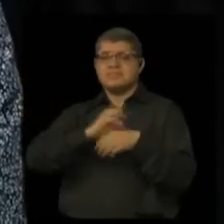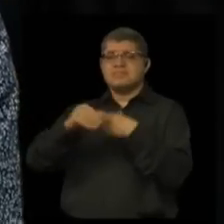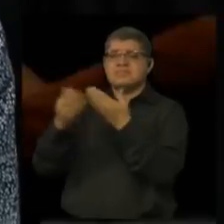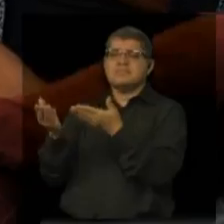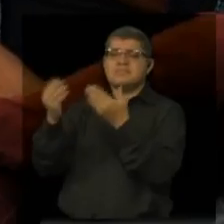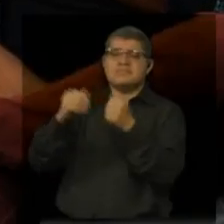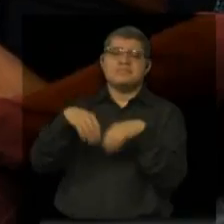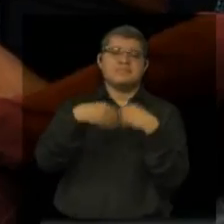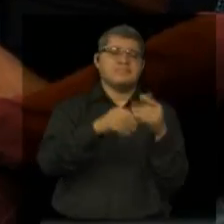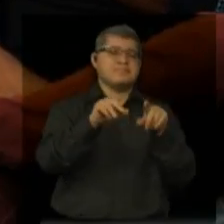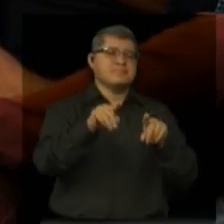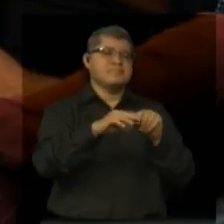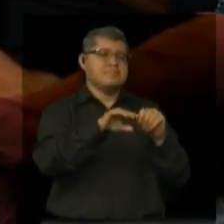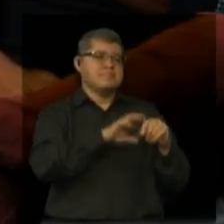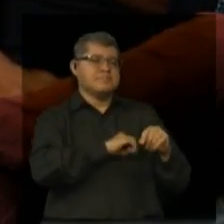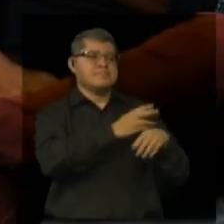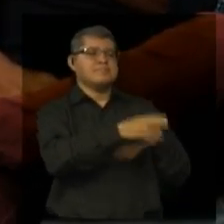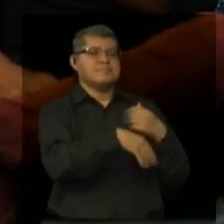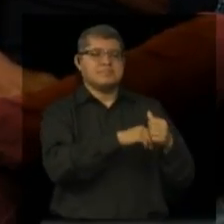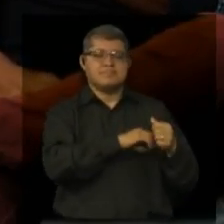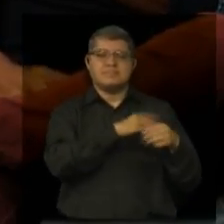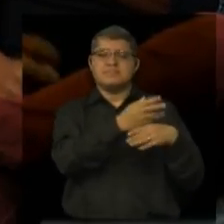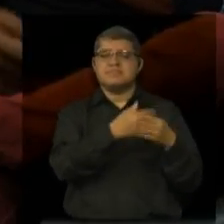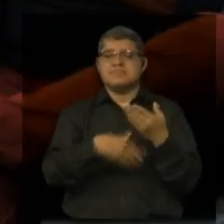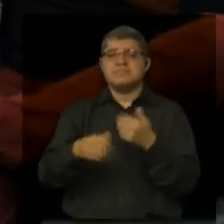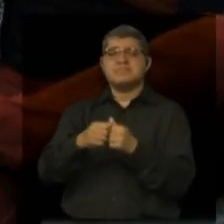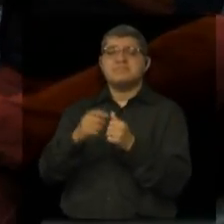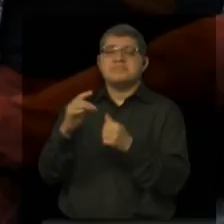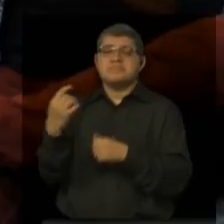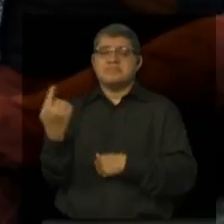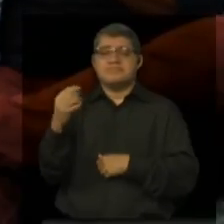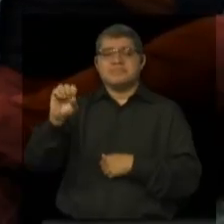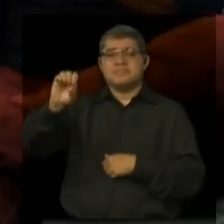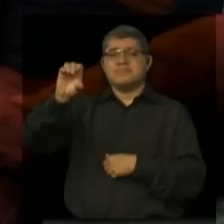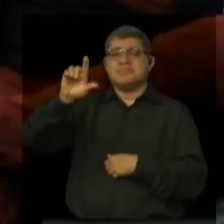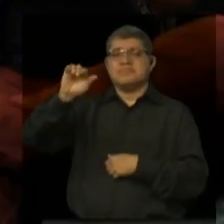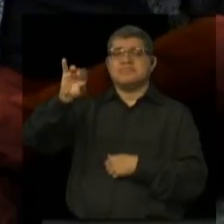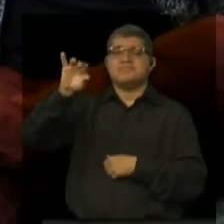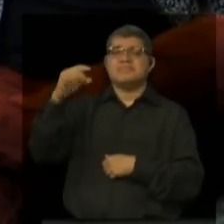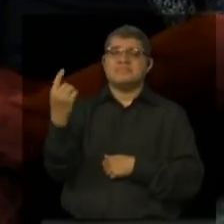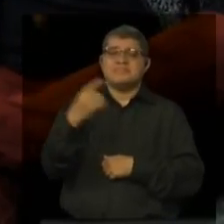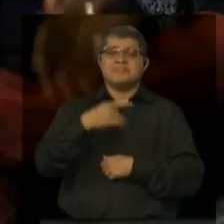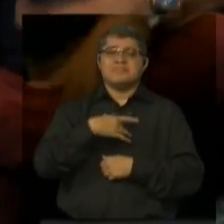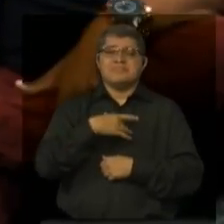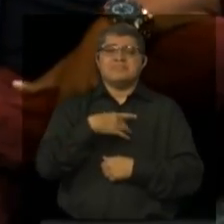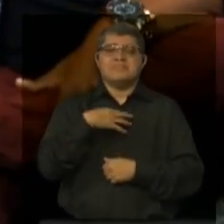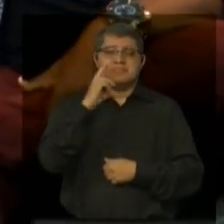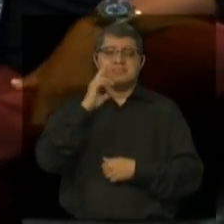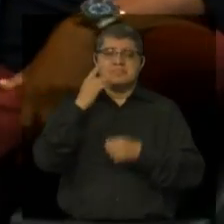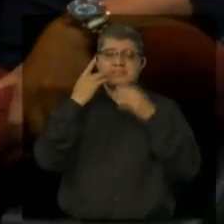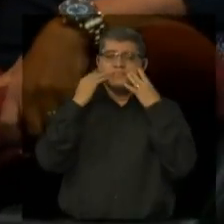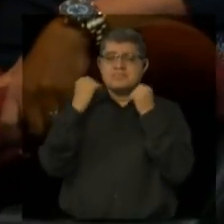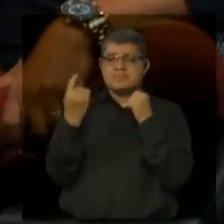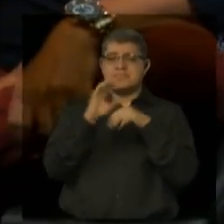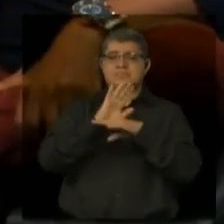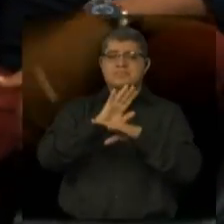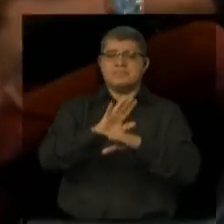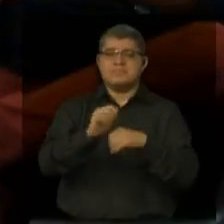né? Pessoas que você ama e gosta, enfim. Então, a solidão ela foi me permeando, assim. E depois, com o Teatro da Solidão